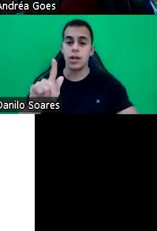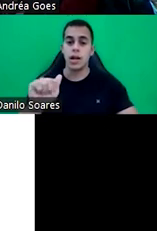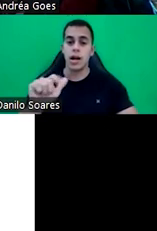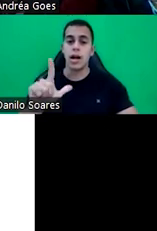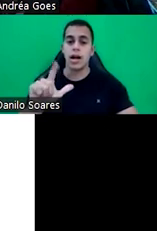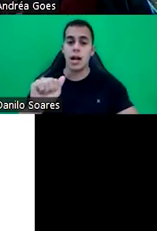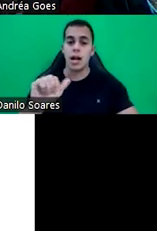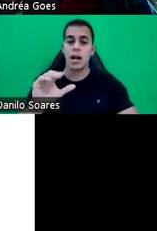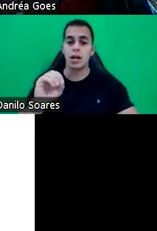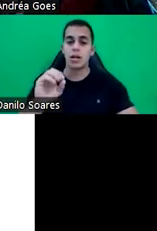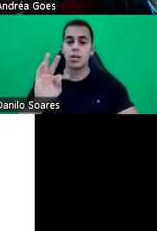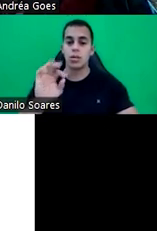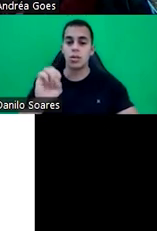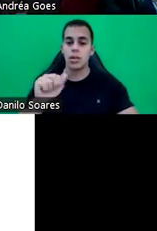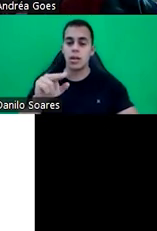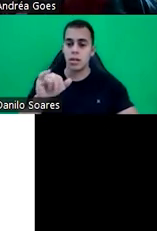reconhece a